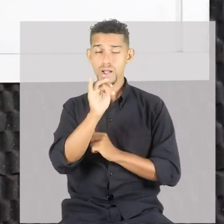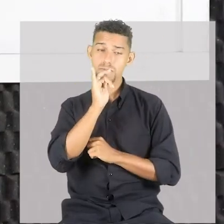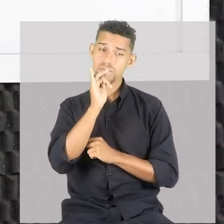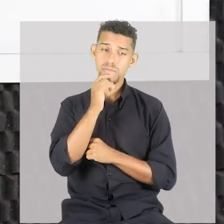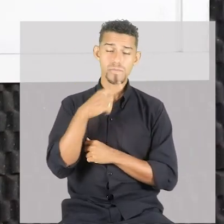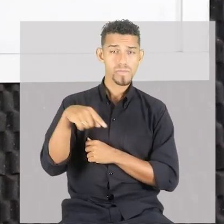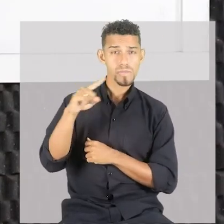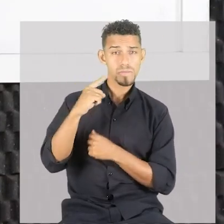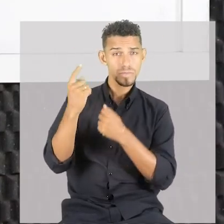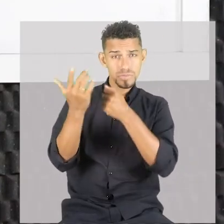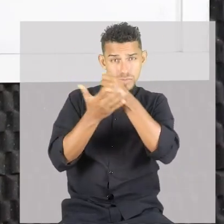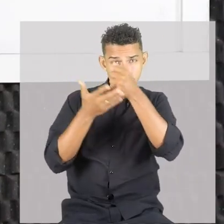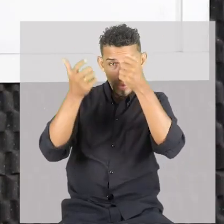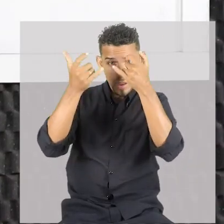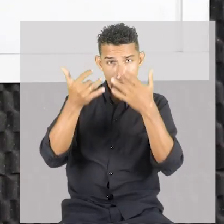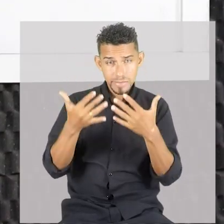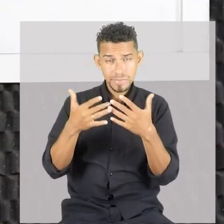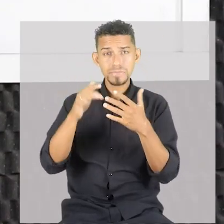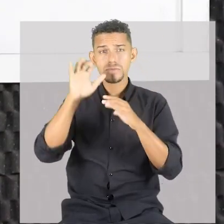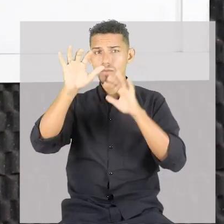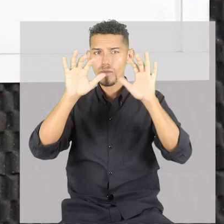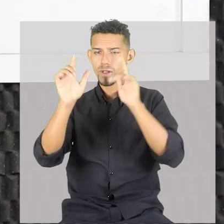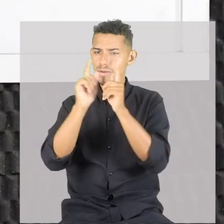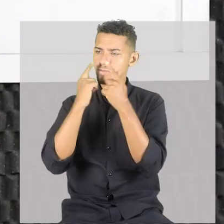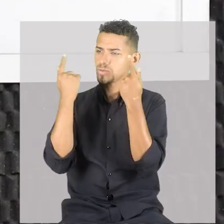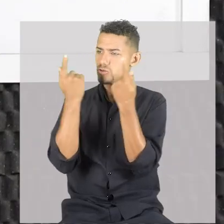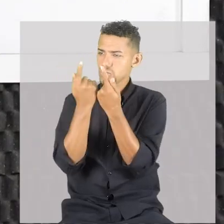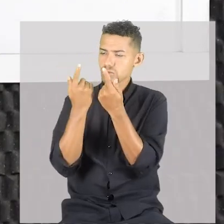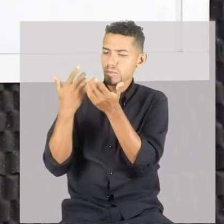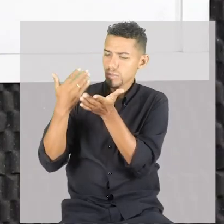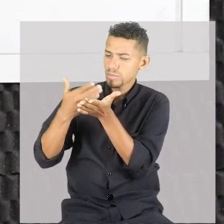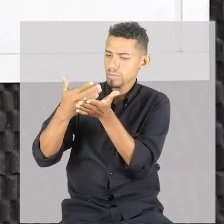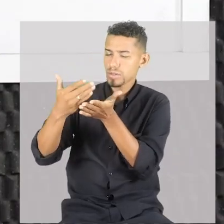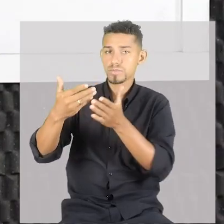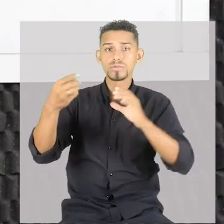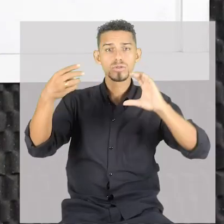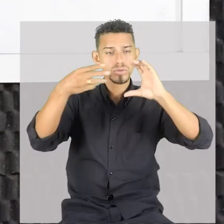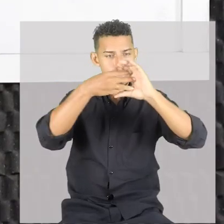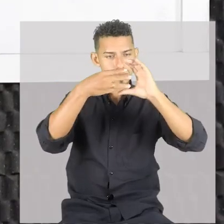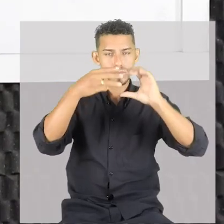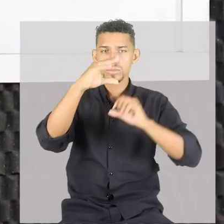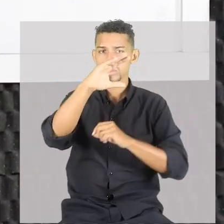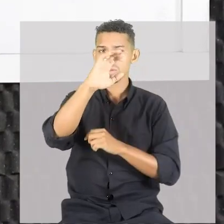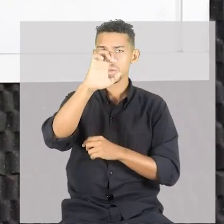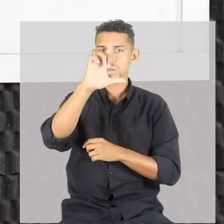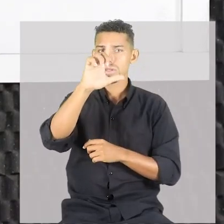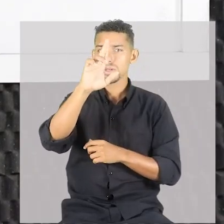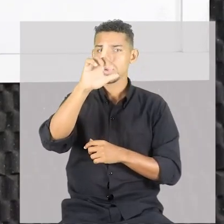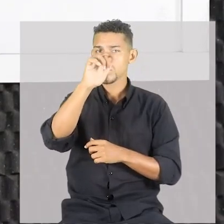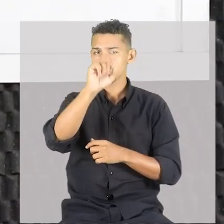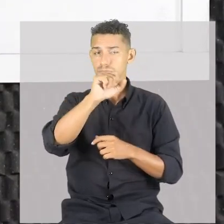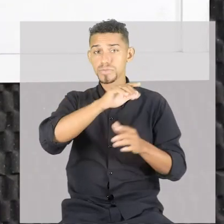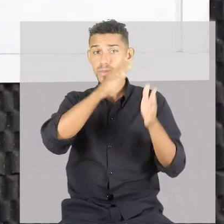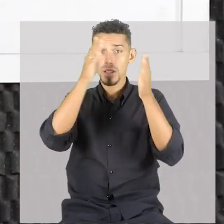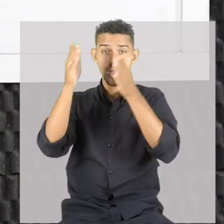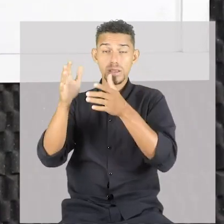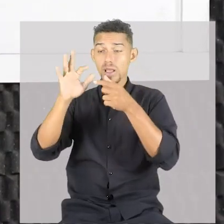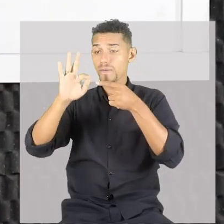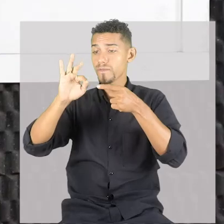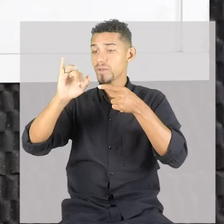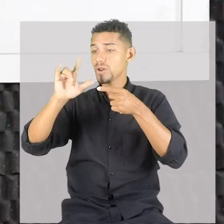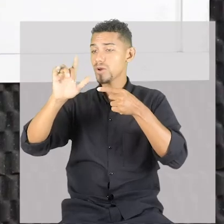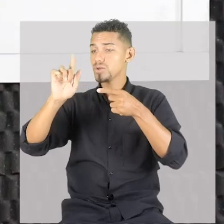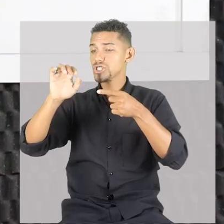classificação, ela baseia os organismos ali, né, em grupos a partir das suas células. E a segunda forma, a partir da filogenia, né,